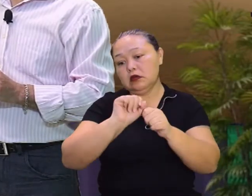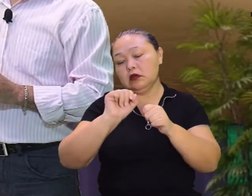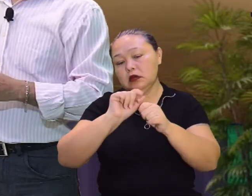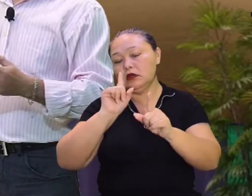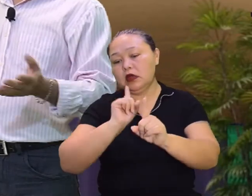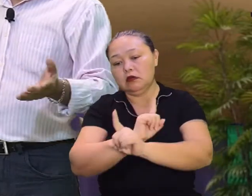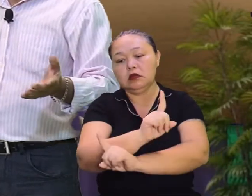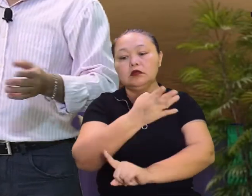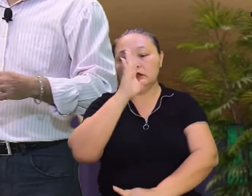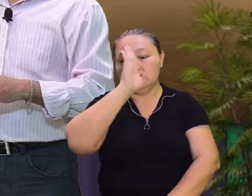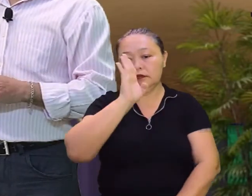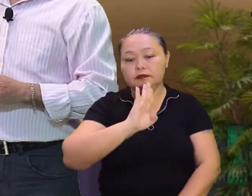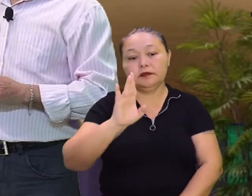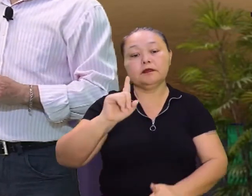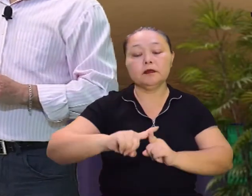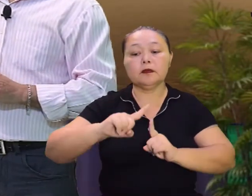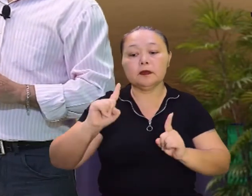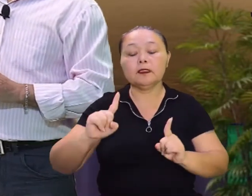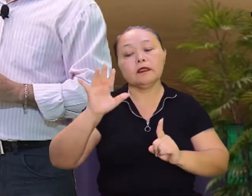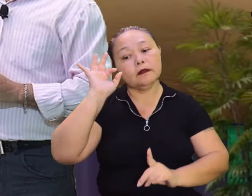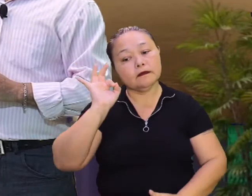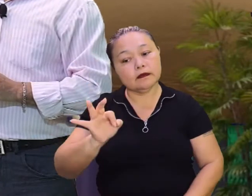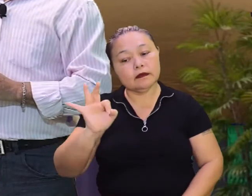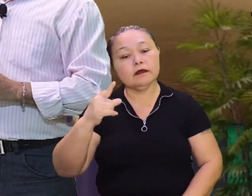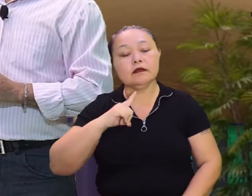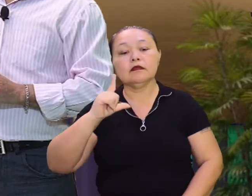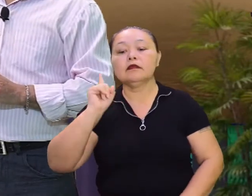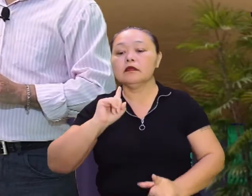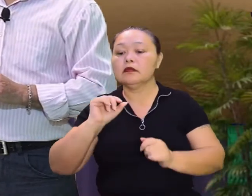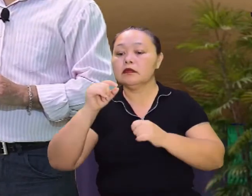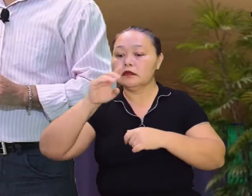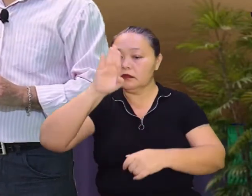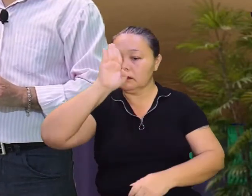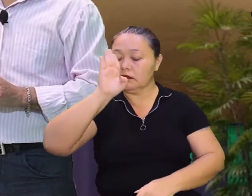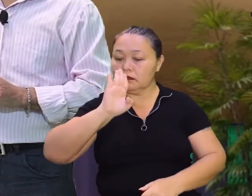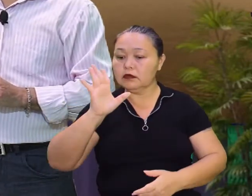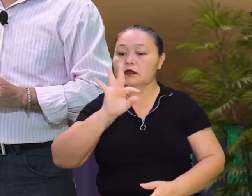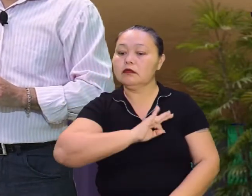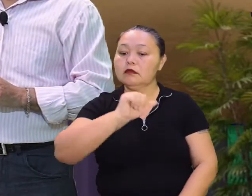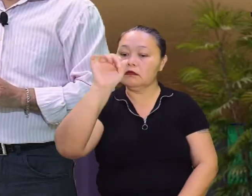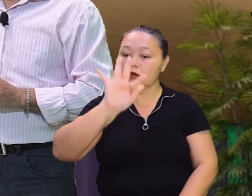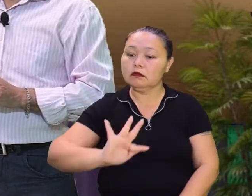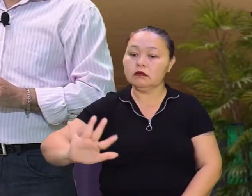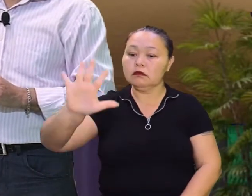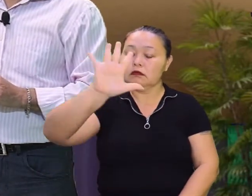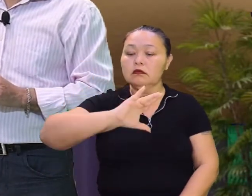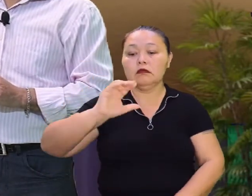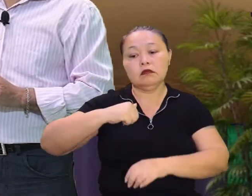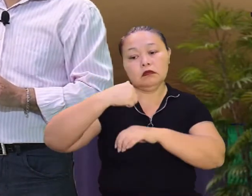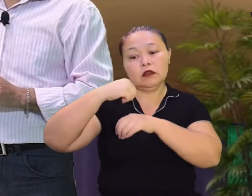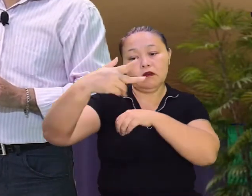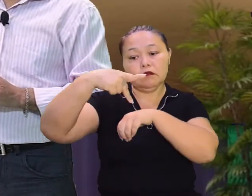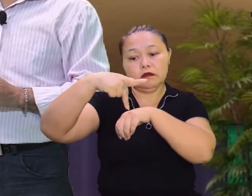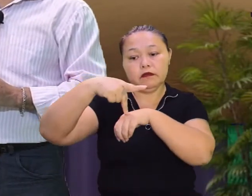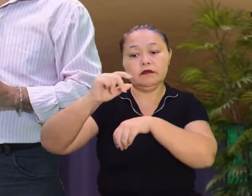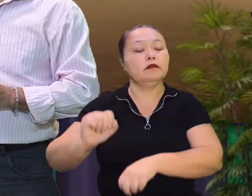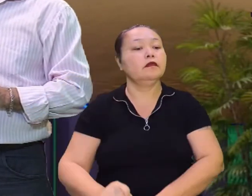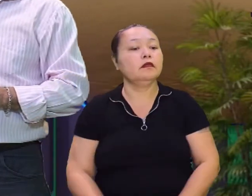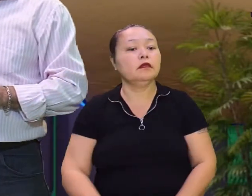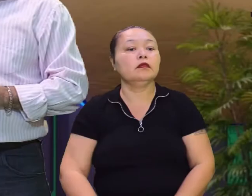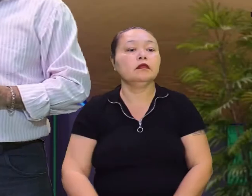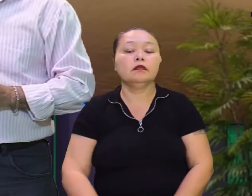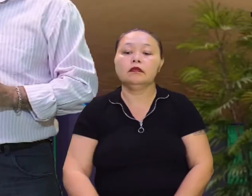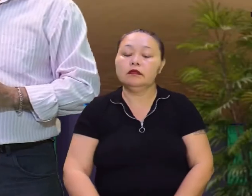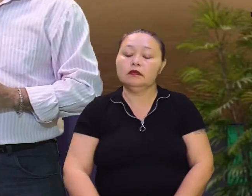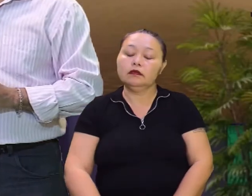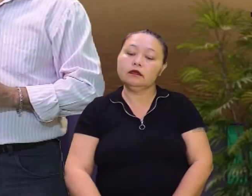gente de forma ilegal no Brasil. Mas o correto é você passar aqui no Brasil pela Polícia Federal se você é um estrangeiro. Beleza. Beleza,